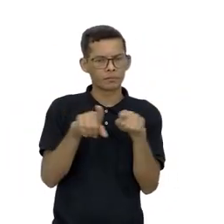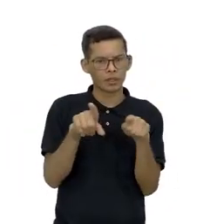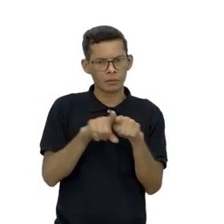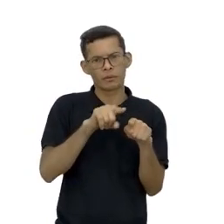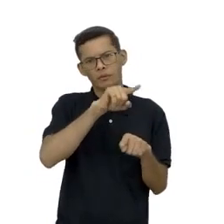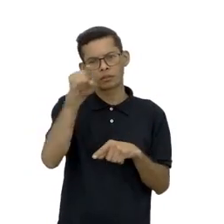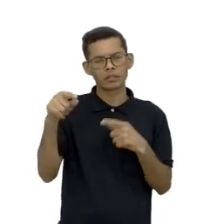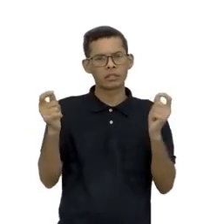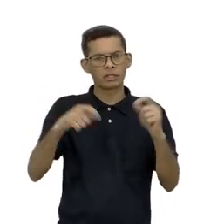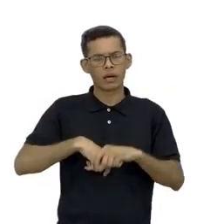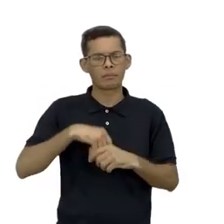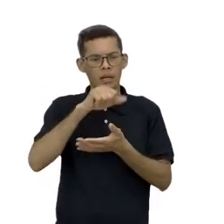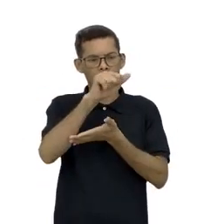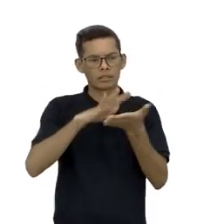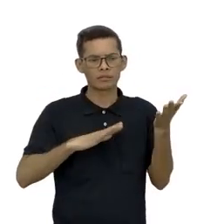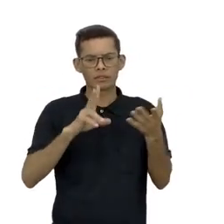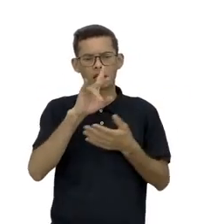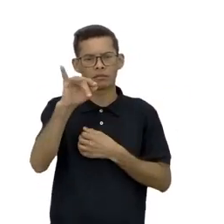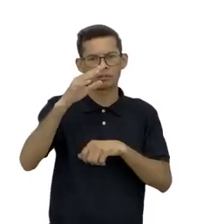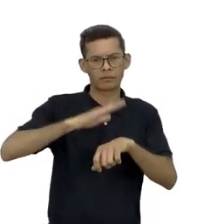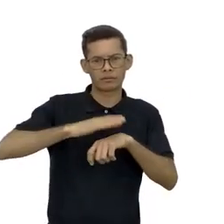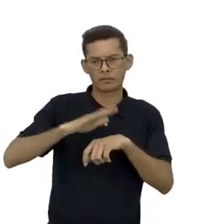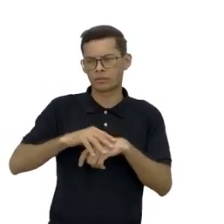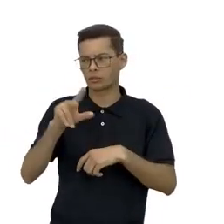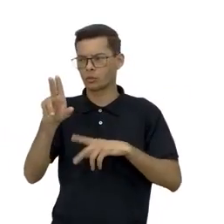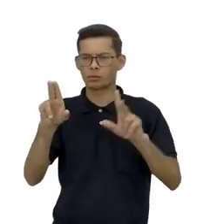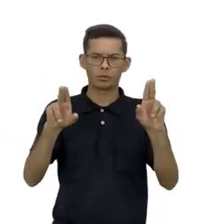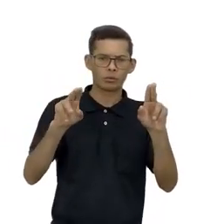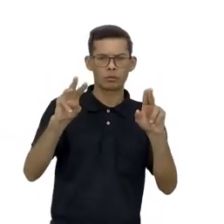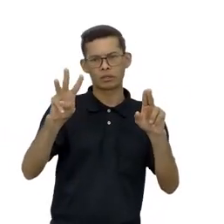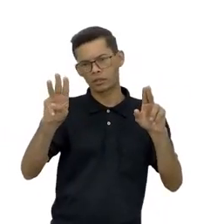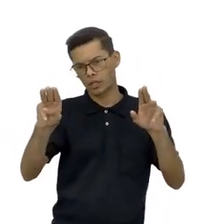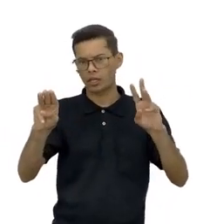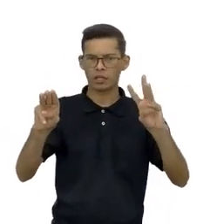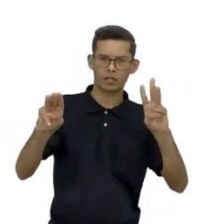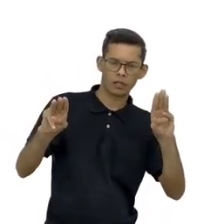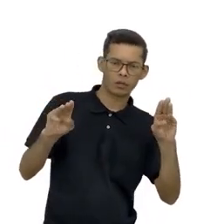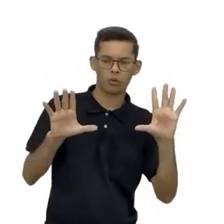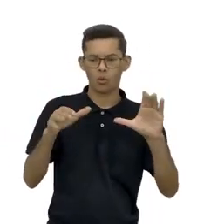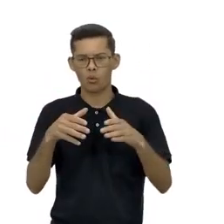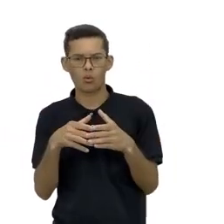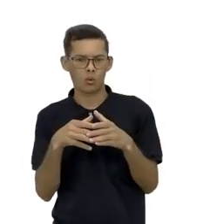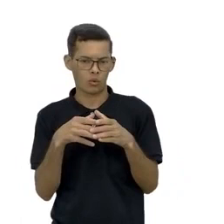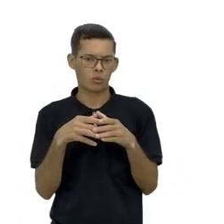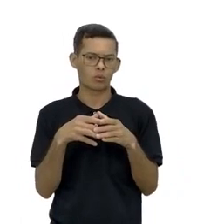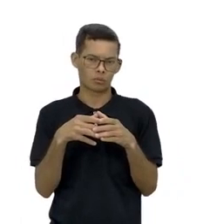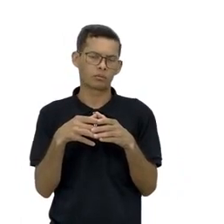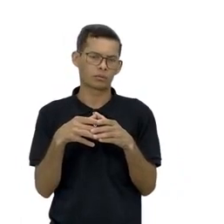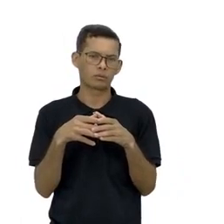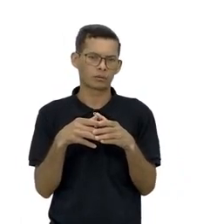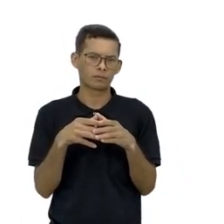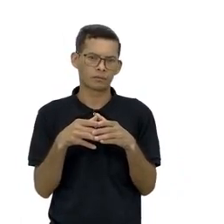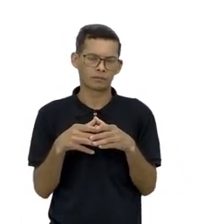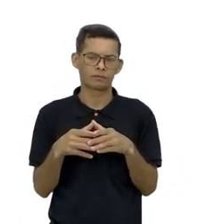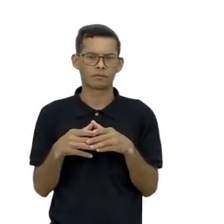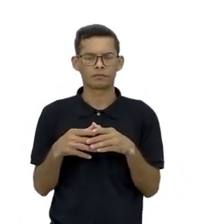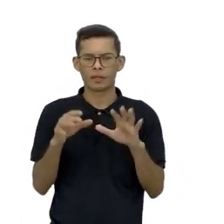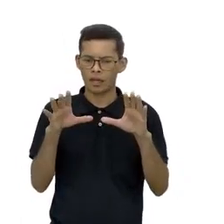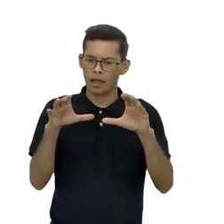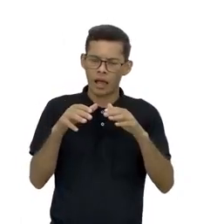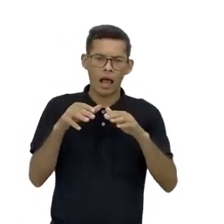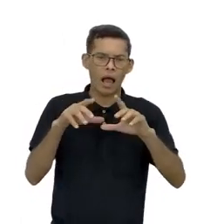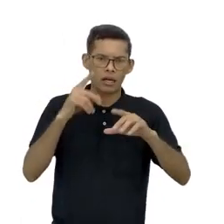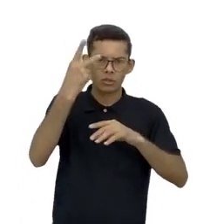definir atividades que vão ser feitas em dupla, em trios, coletivamente. Só o perfil da turma